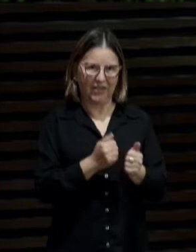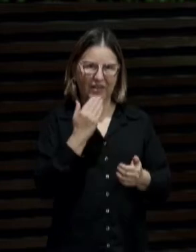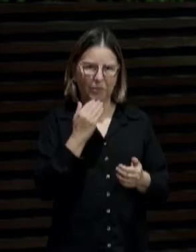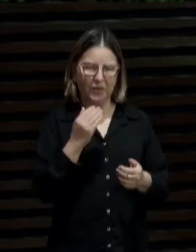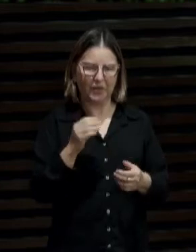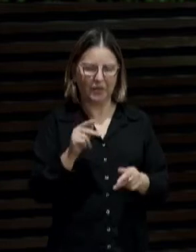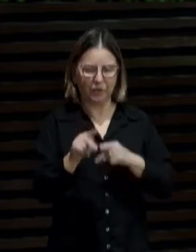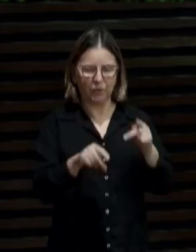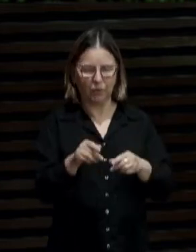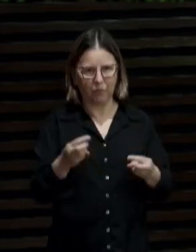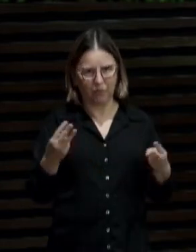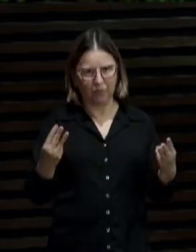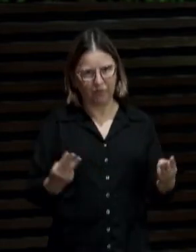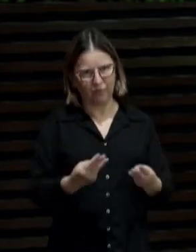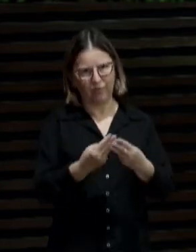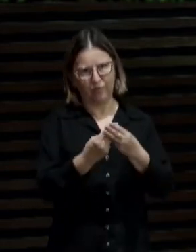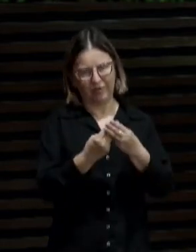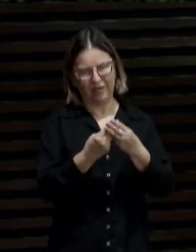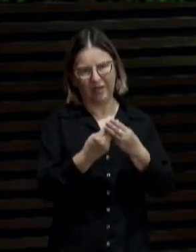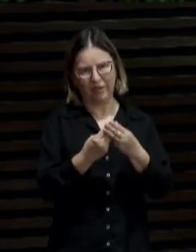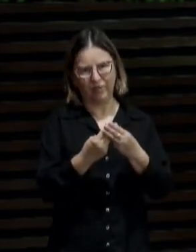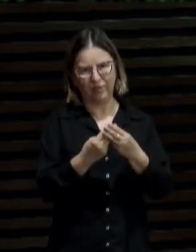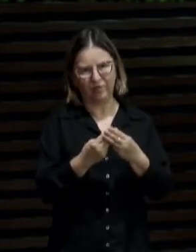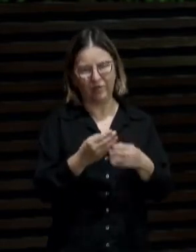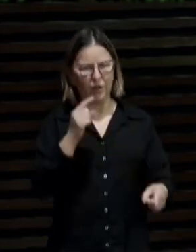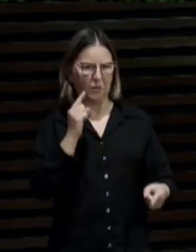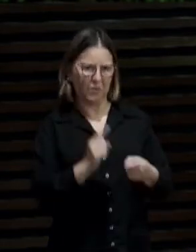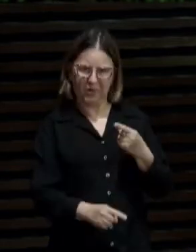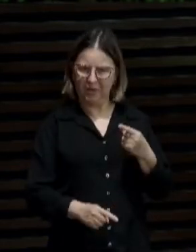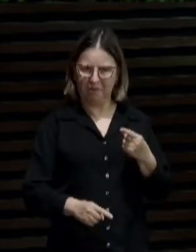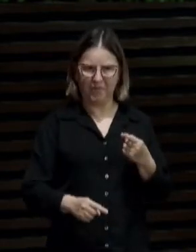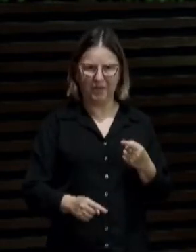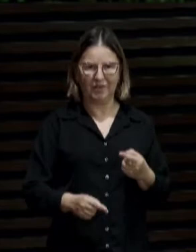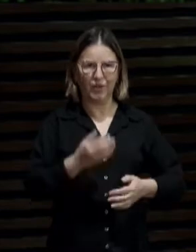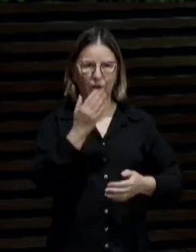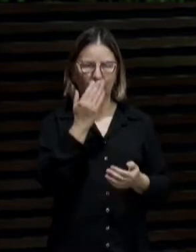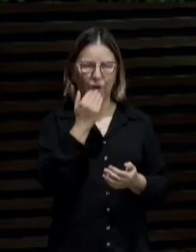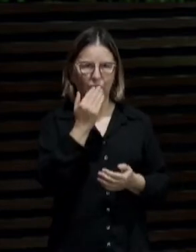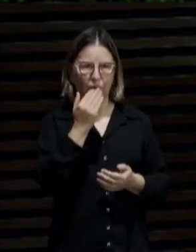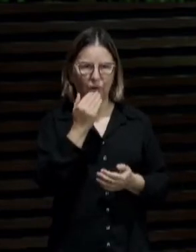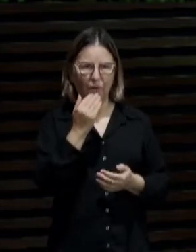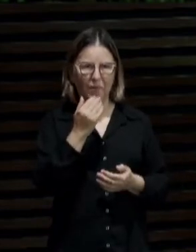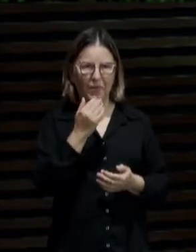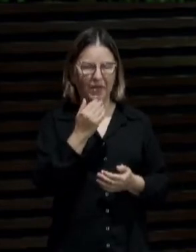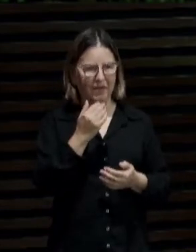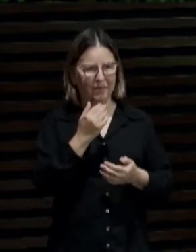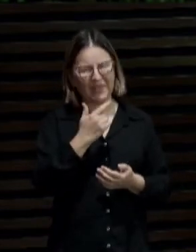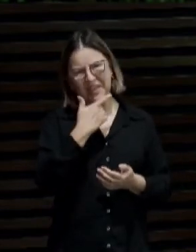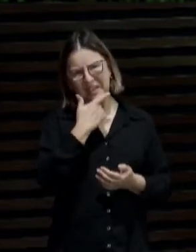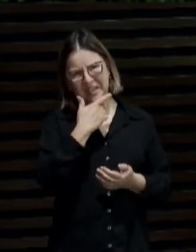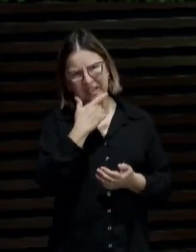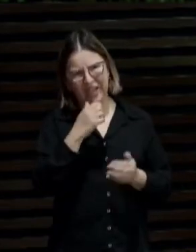Você tem que comer as carnes que lá são permitidas. Você não pode comer, por exemplo, cheeseburger, porque você não pode misturar queijo com carne.